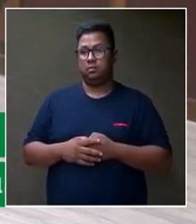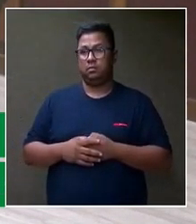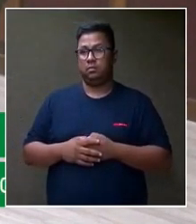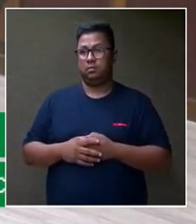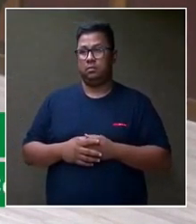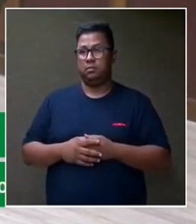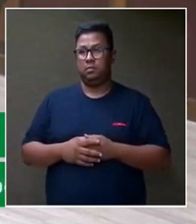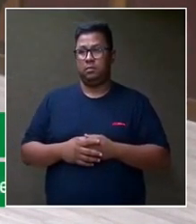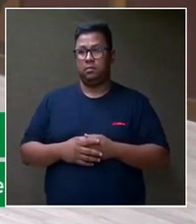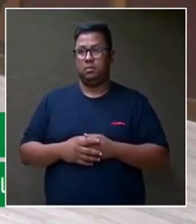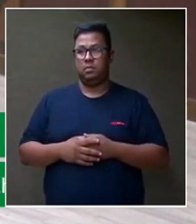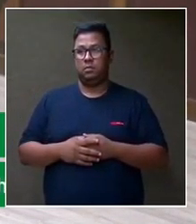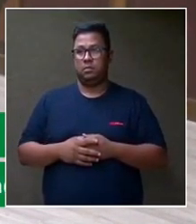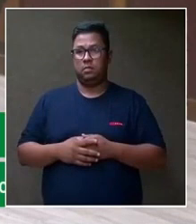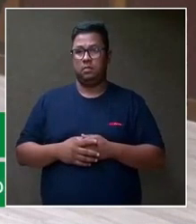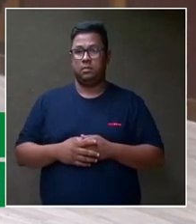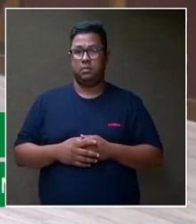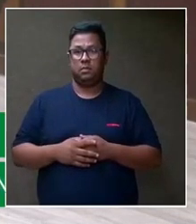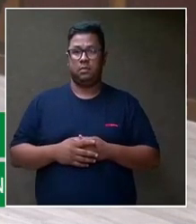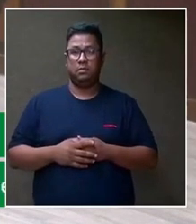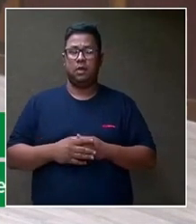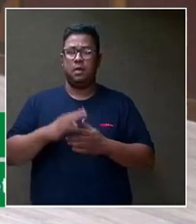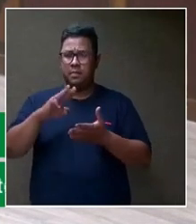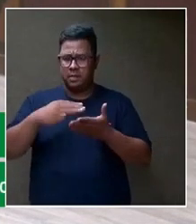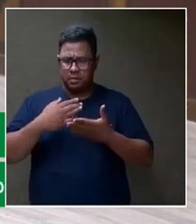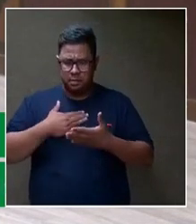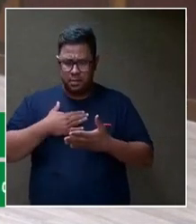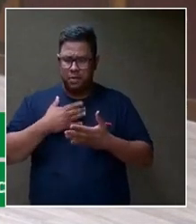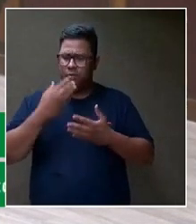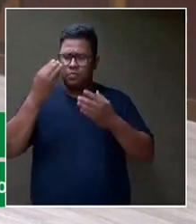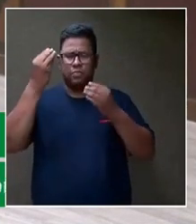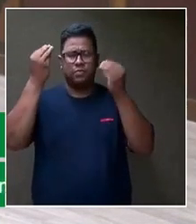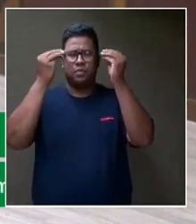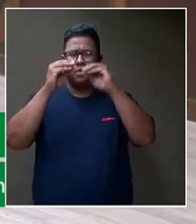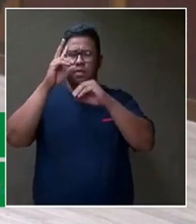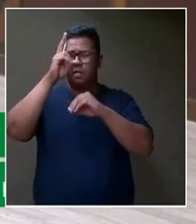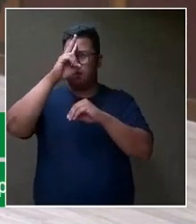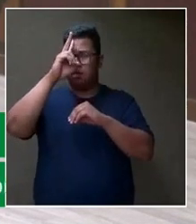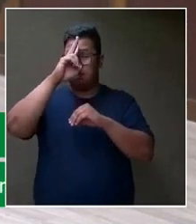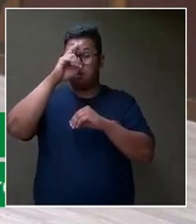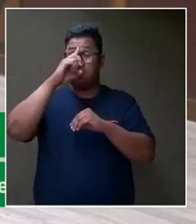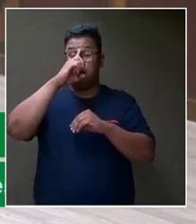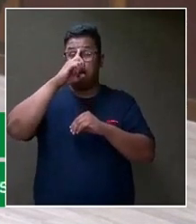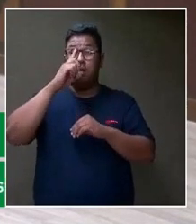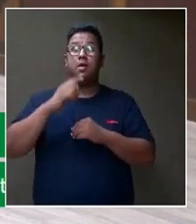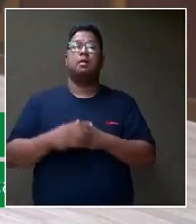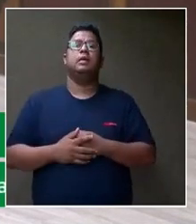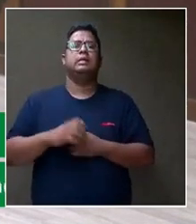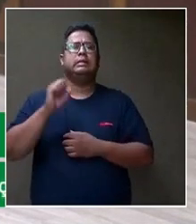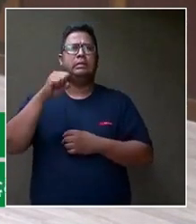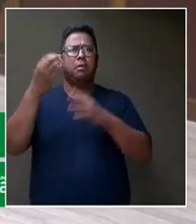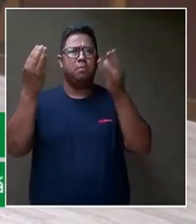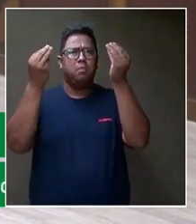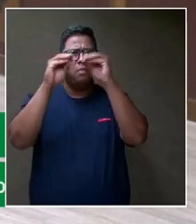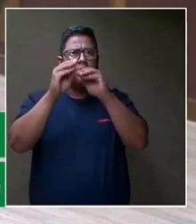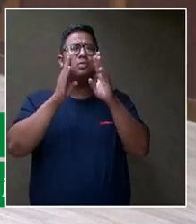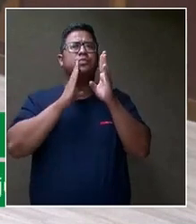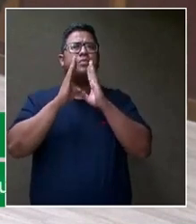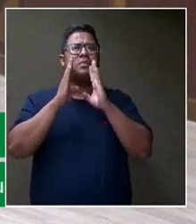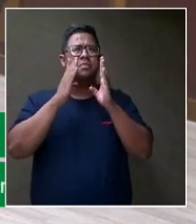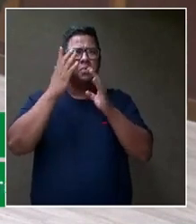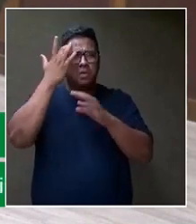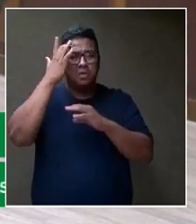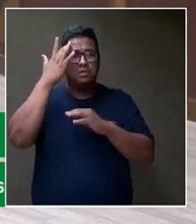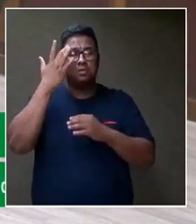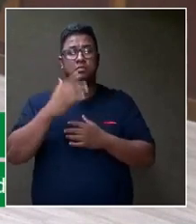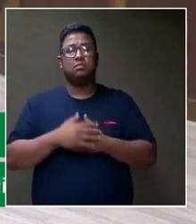Não foi uma mensagem para a senhora que ela mandou? Não, não me recordo de... Eu acho que, se eu não me engano, foi uma publicação que ela fez, se eu